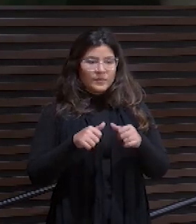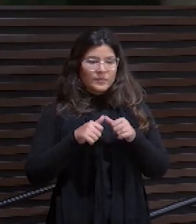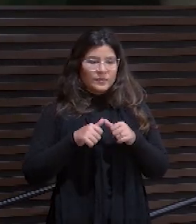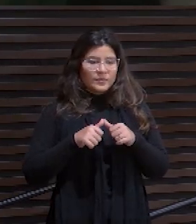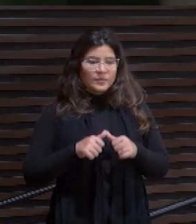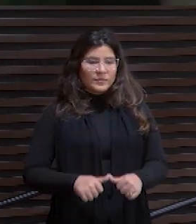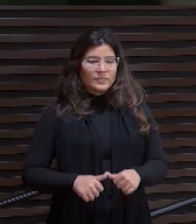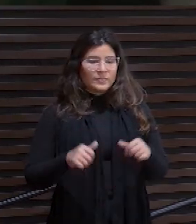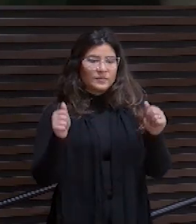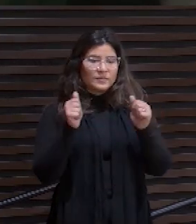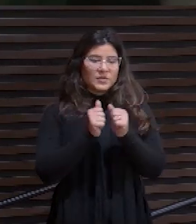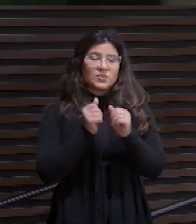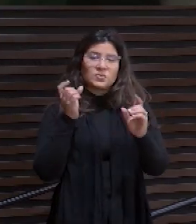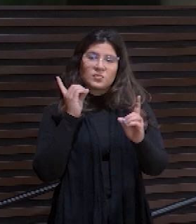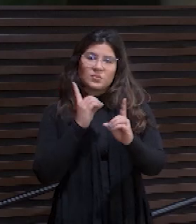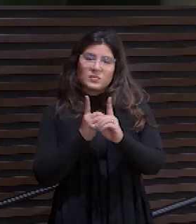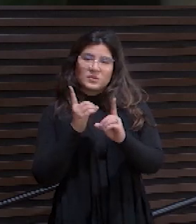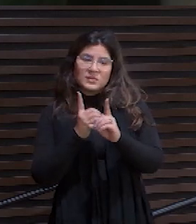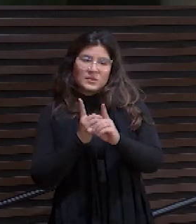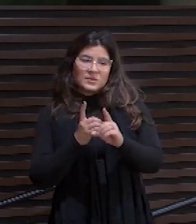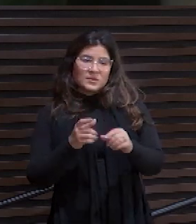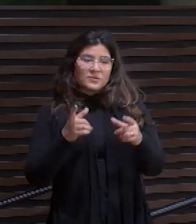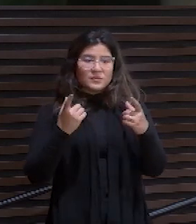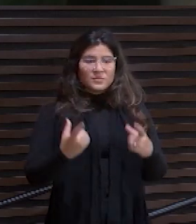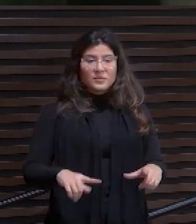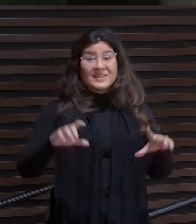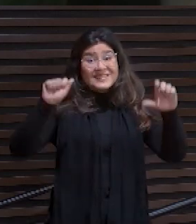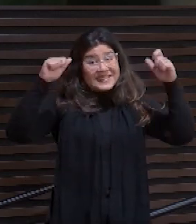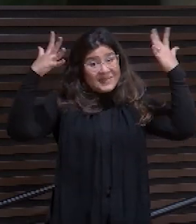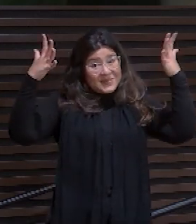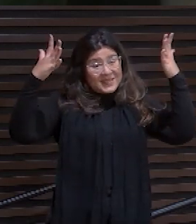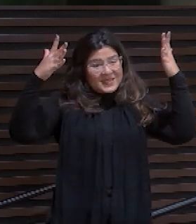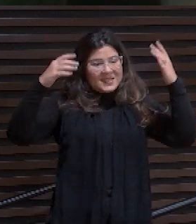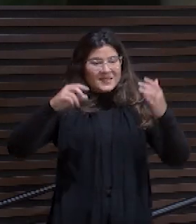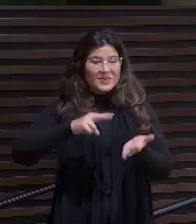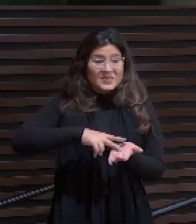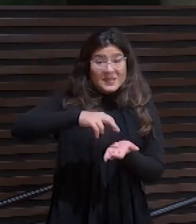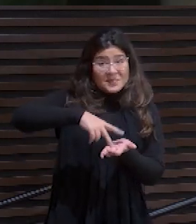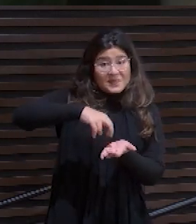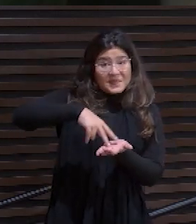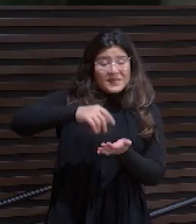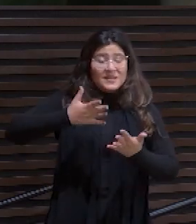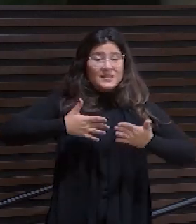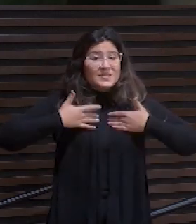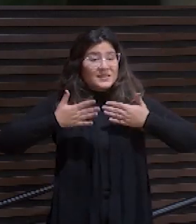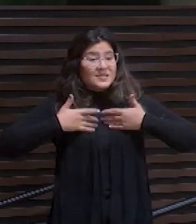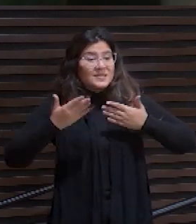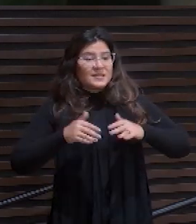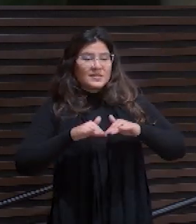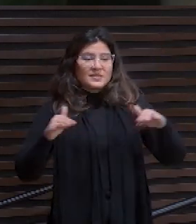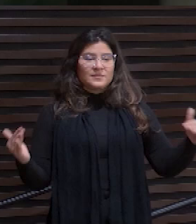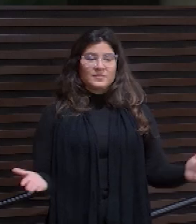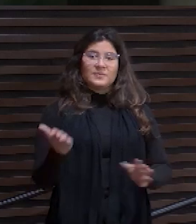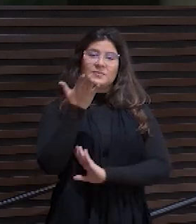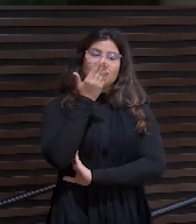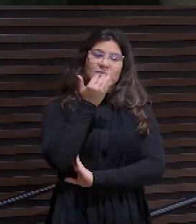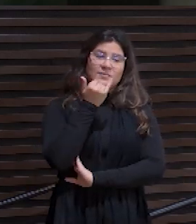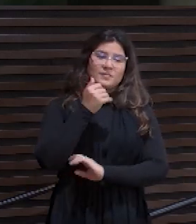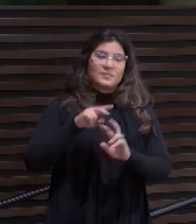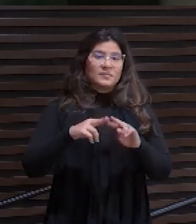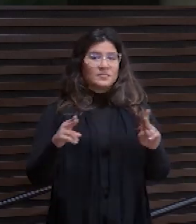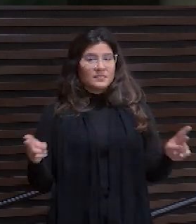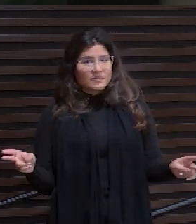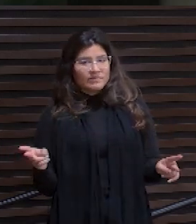os discípulos era um ambiente de celebração, de regozijo, de alegria, de banquete. Ali não